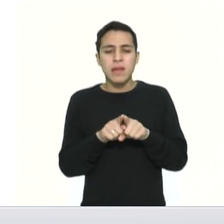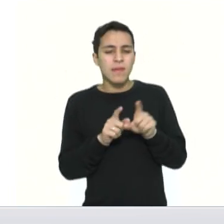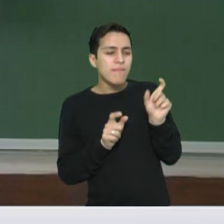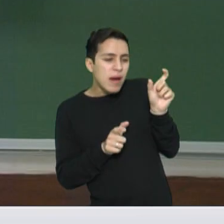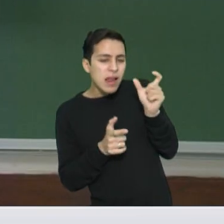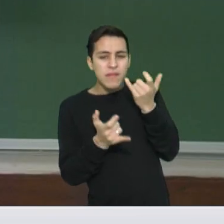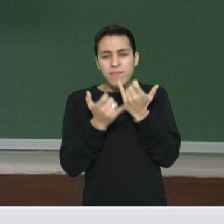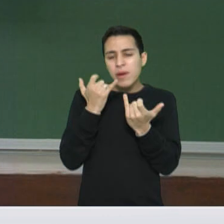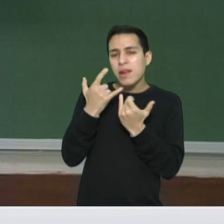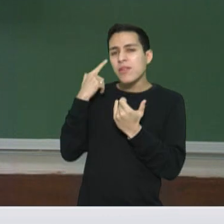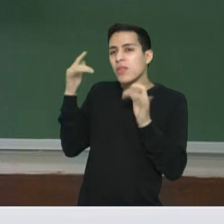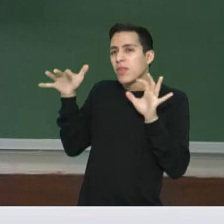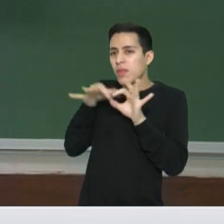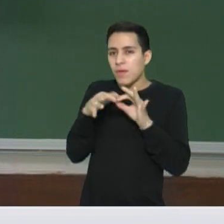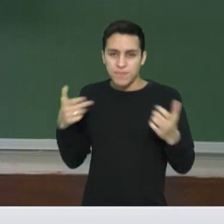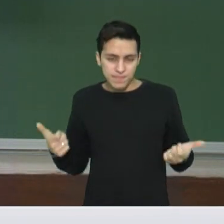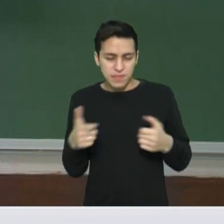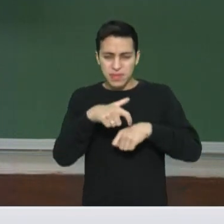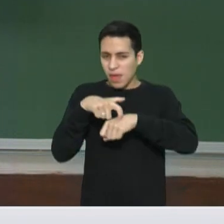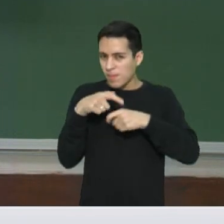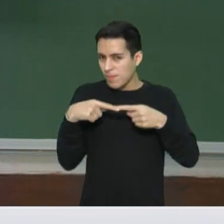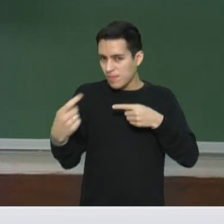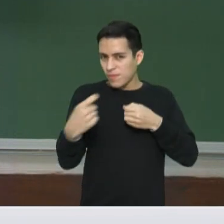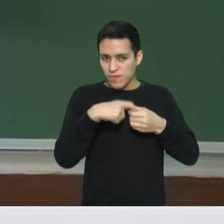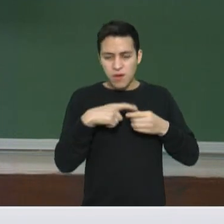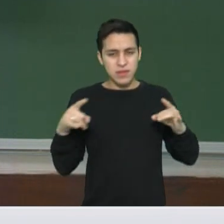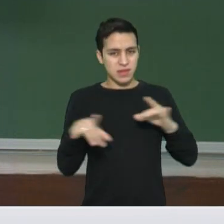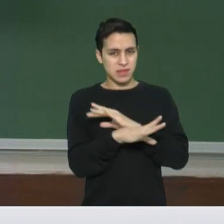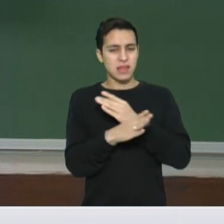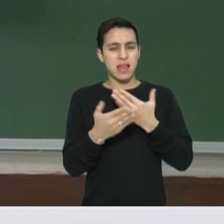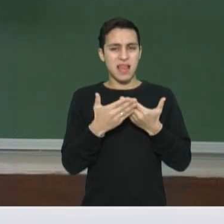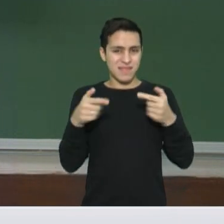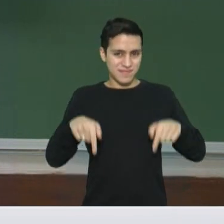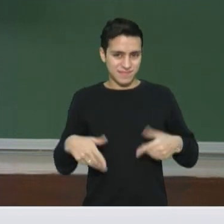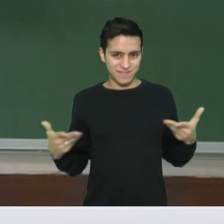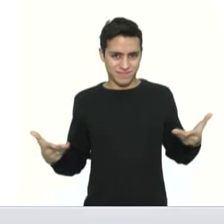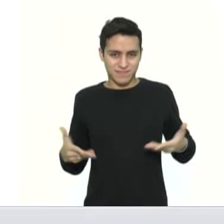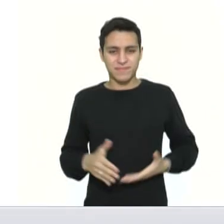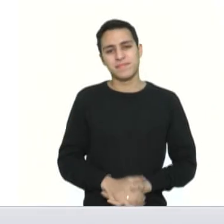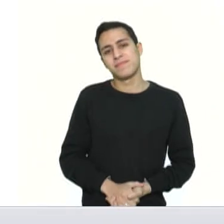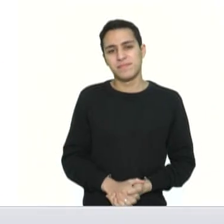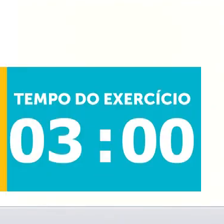onomatopeias. Tempo e eu volto para a gente fechar a nossa aula.